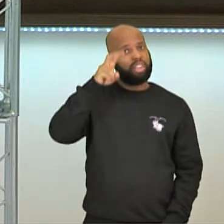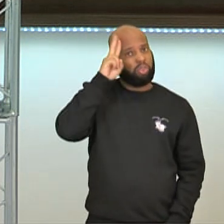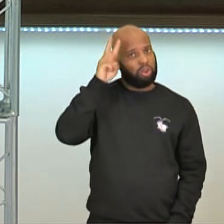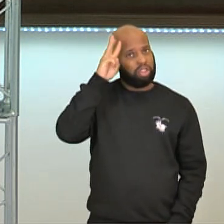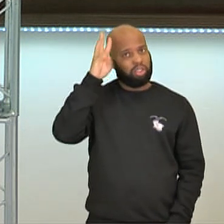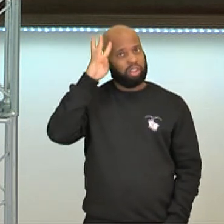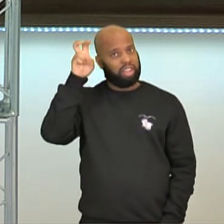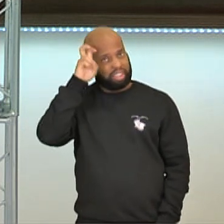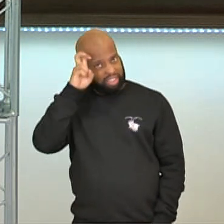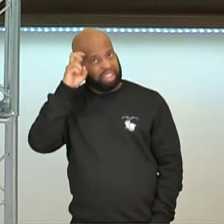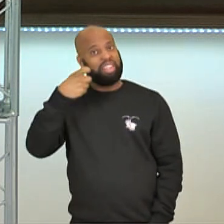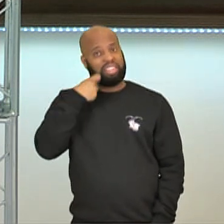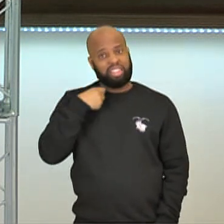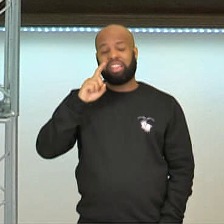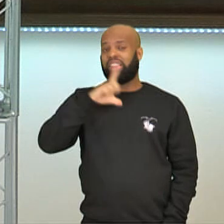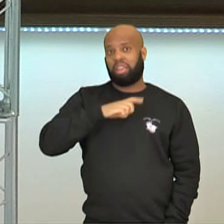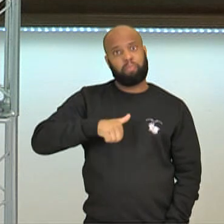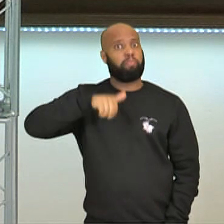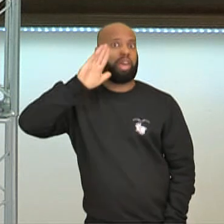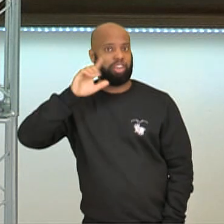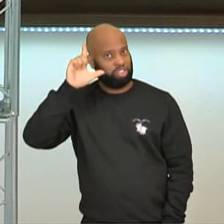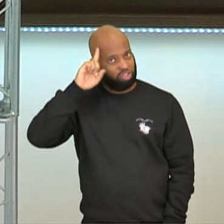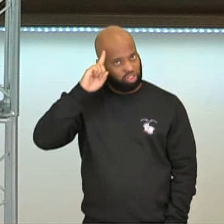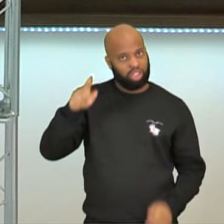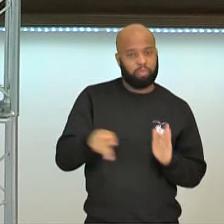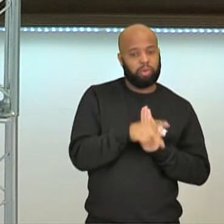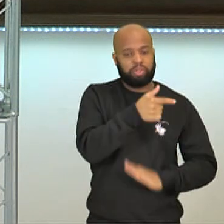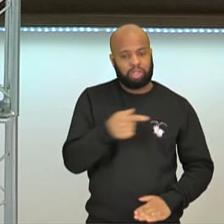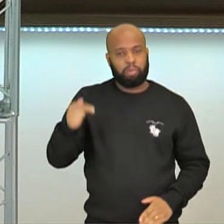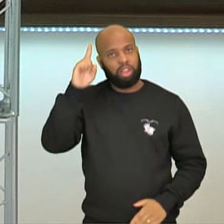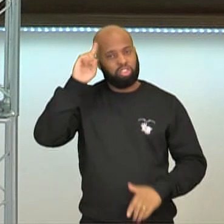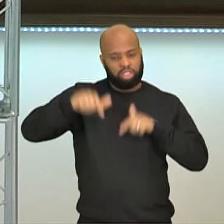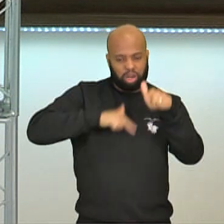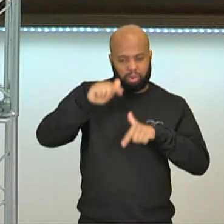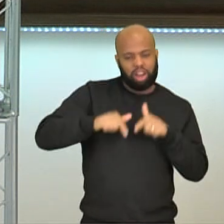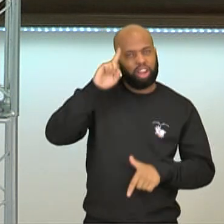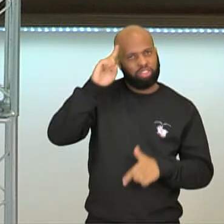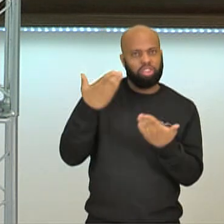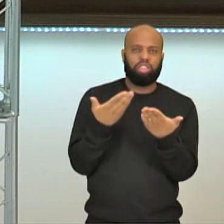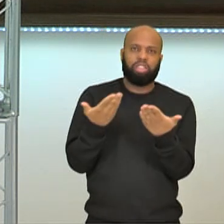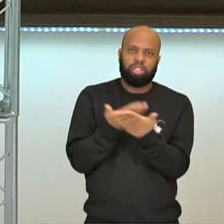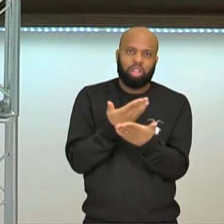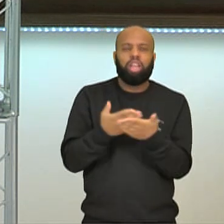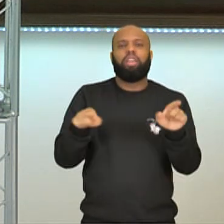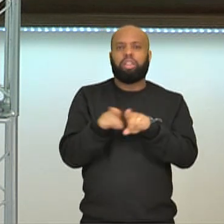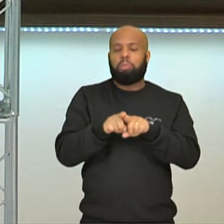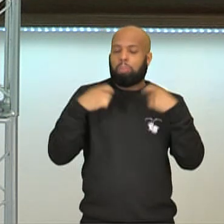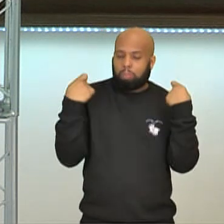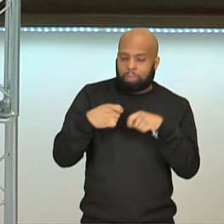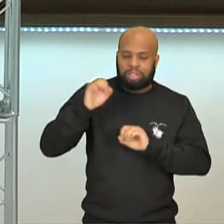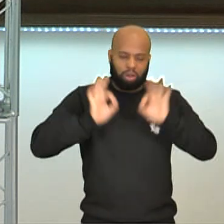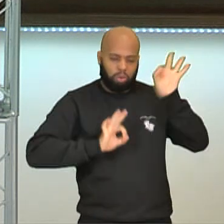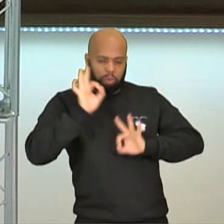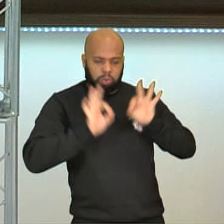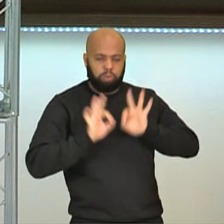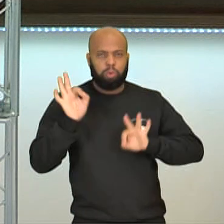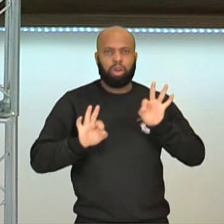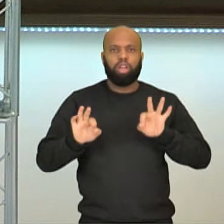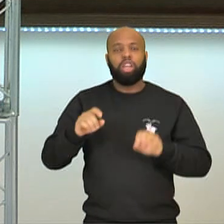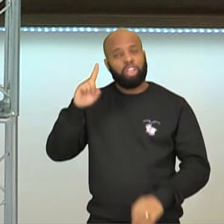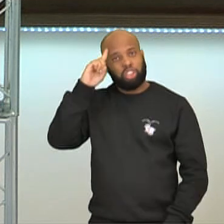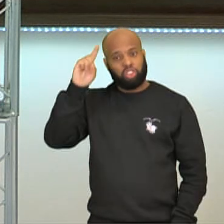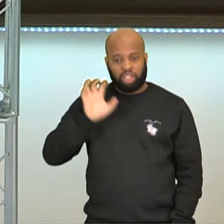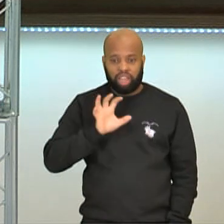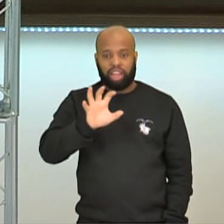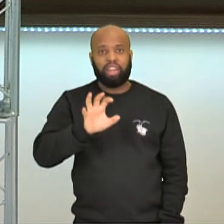maior parte dos dias que nós temos é dia de semana. É dia de trabalhar, dia de estudar. E nós precisamos nos organizar para que esses